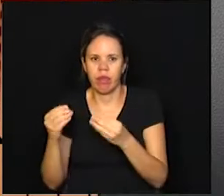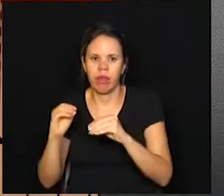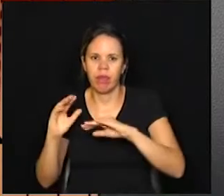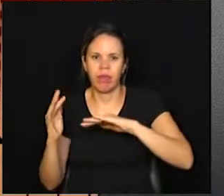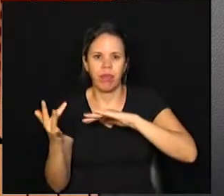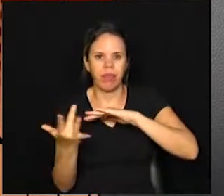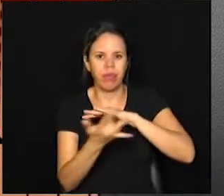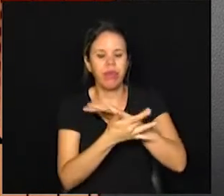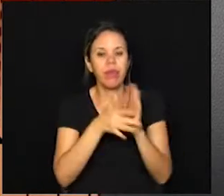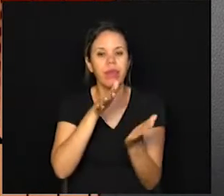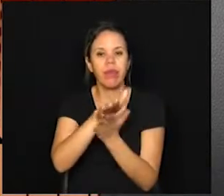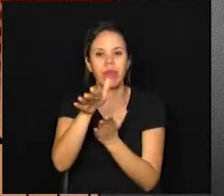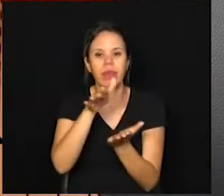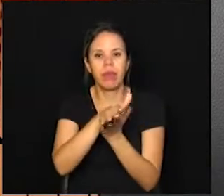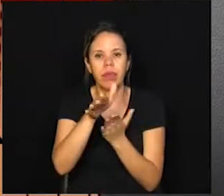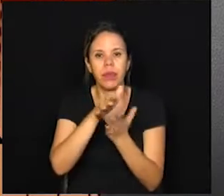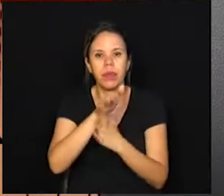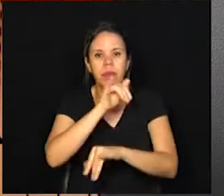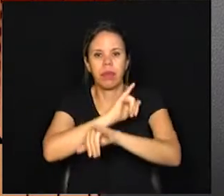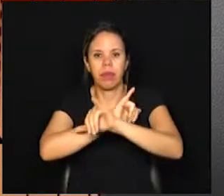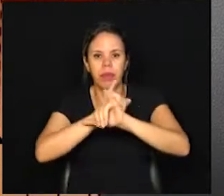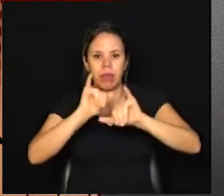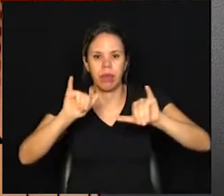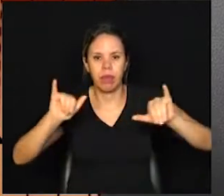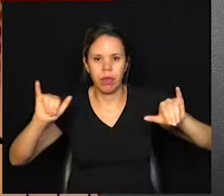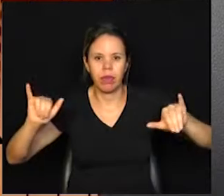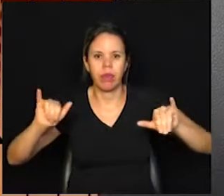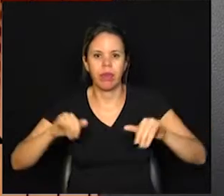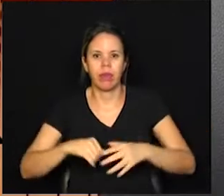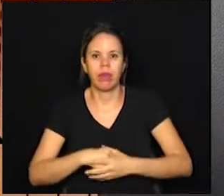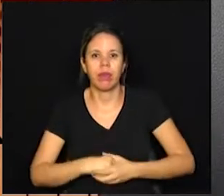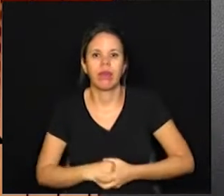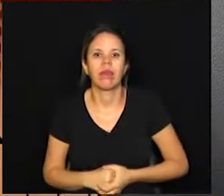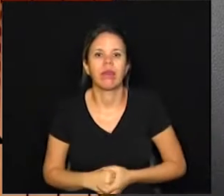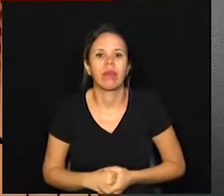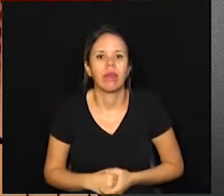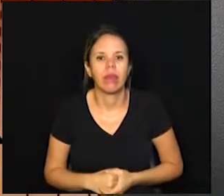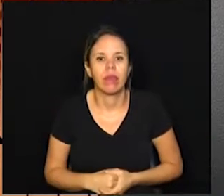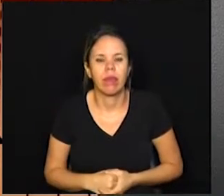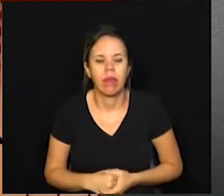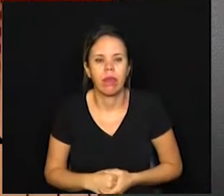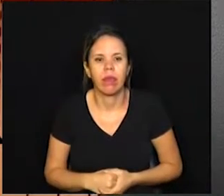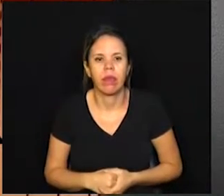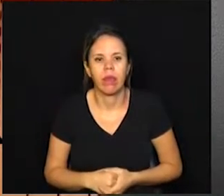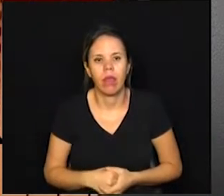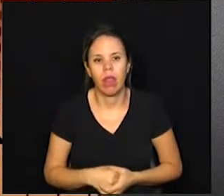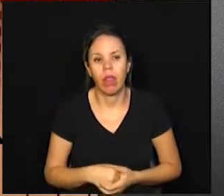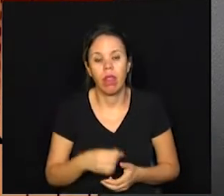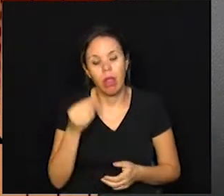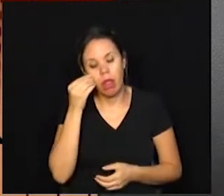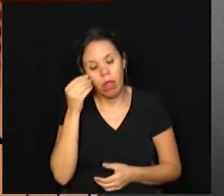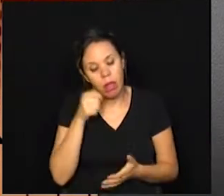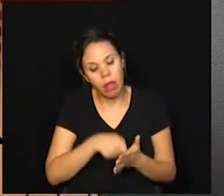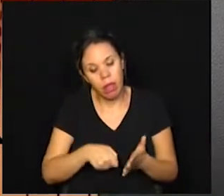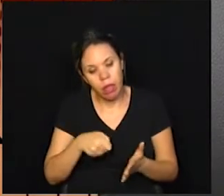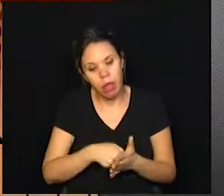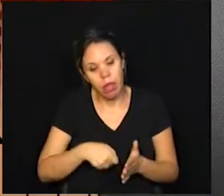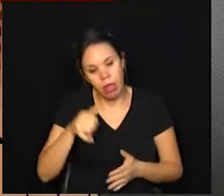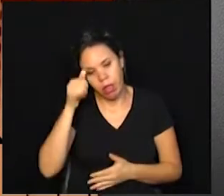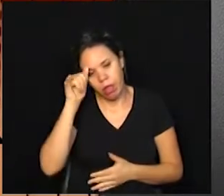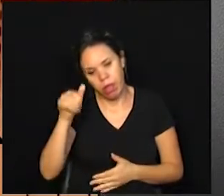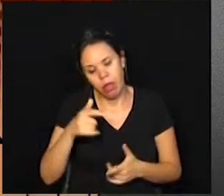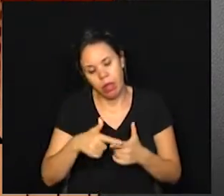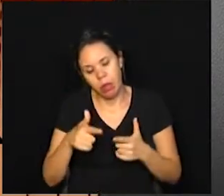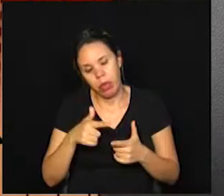mídias publicaram notícias, trabalhando para desconstruir essas fake news. Hoje